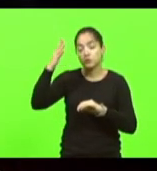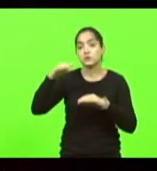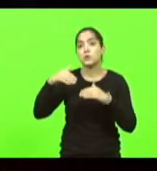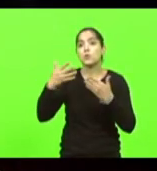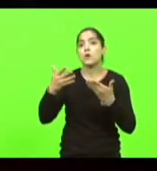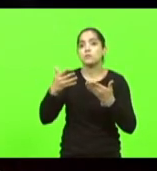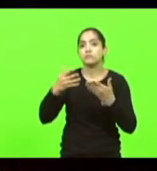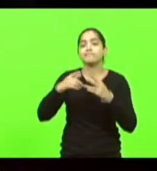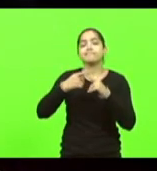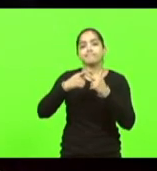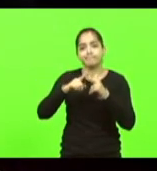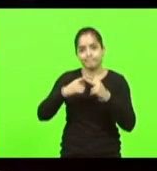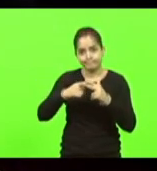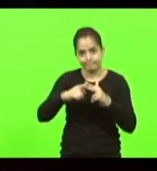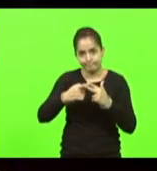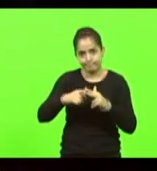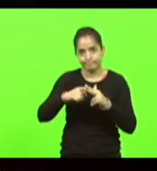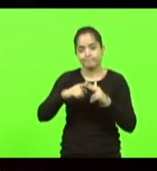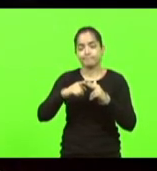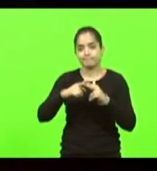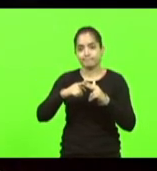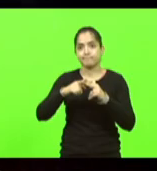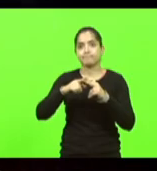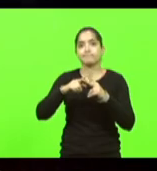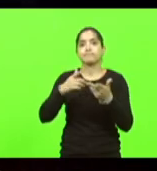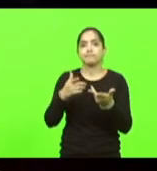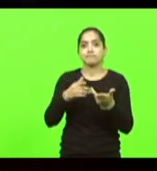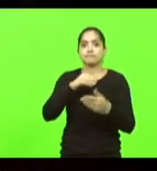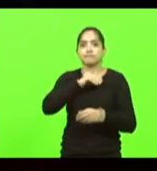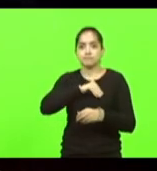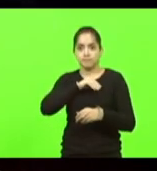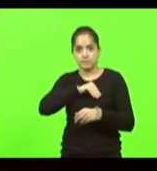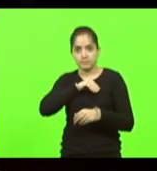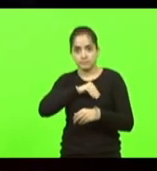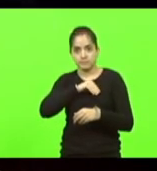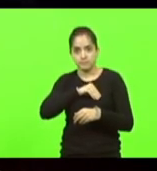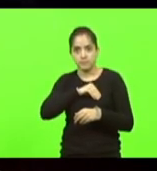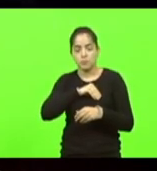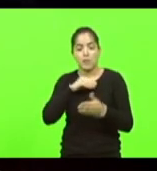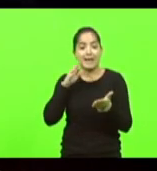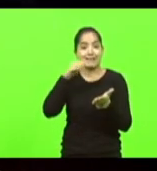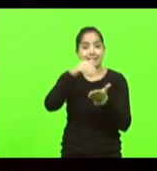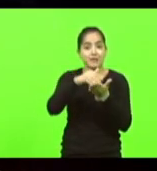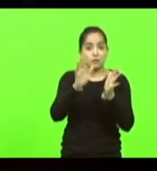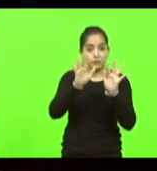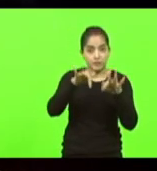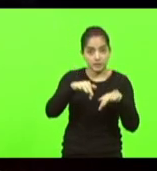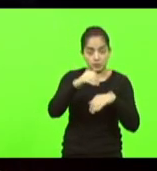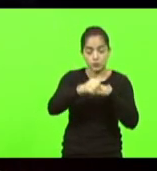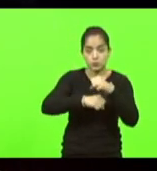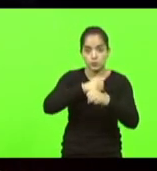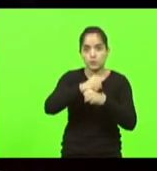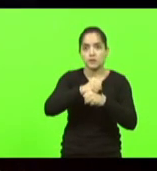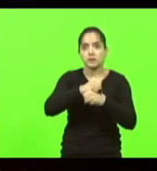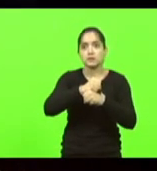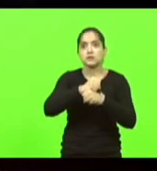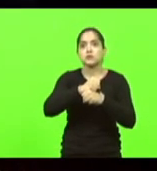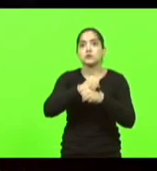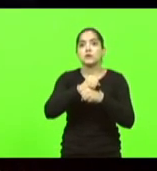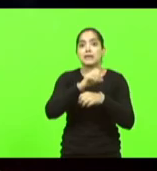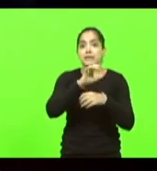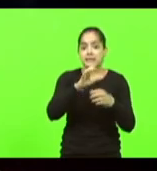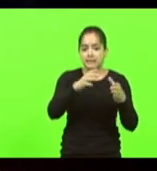reajuste salarial a partir do final do ano através finalização da Lei 173 para que cada